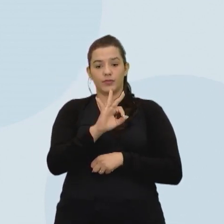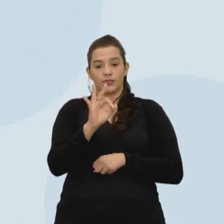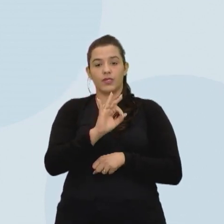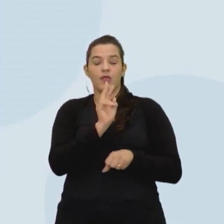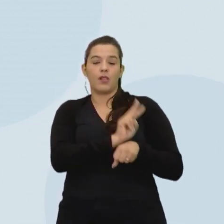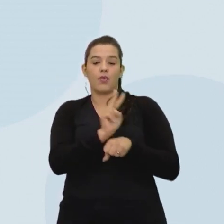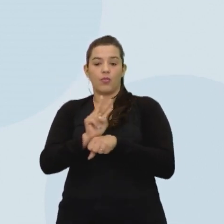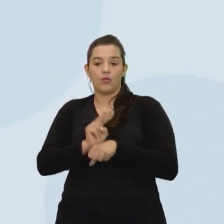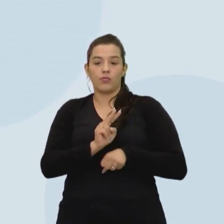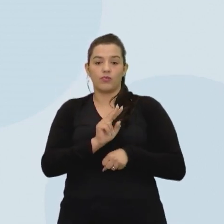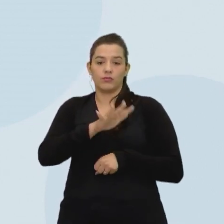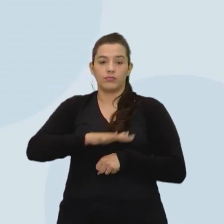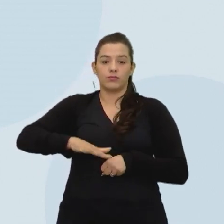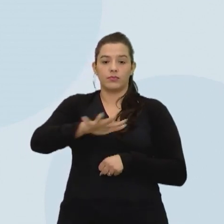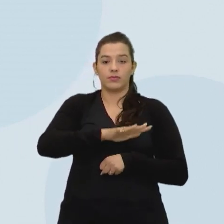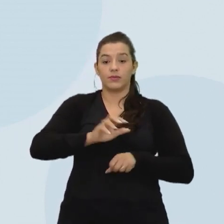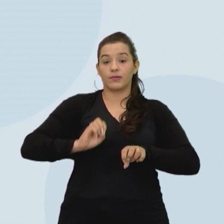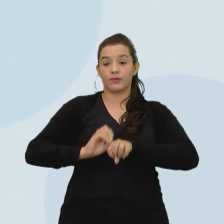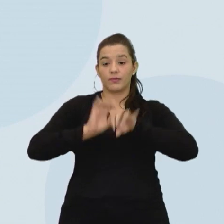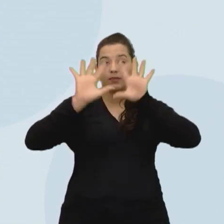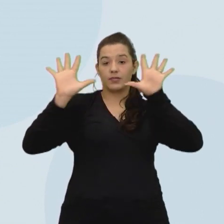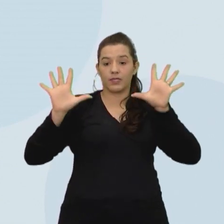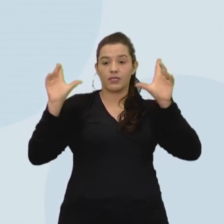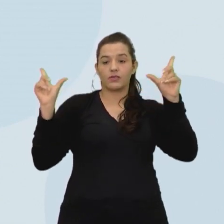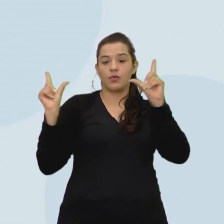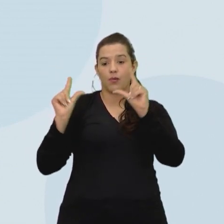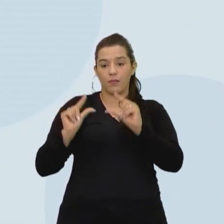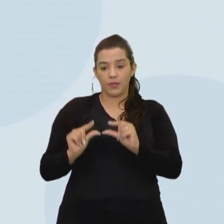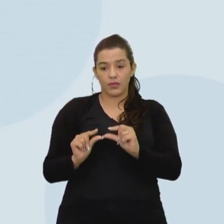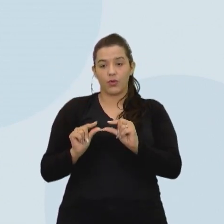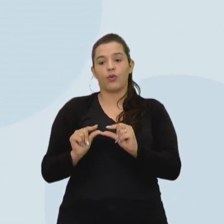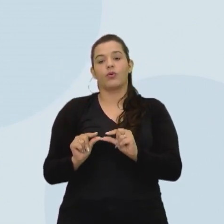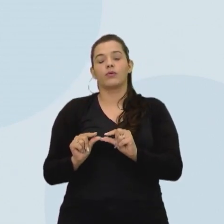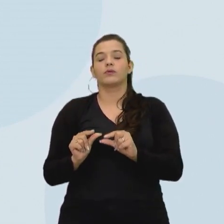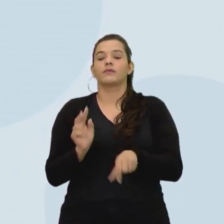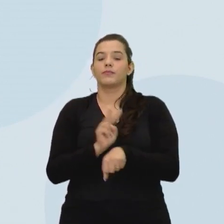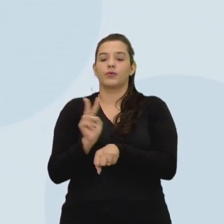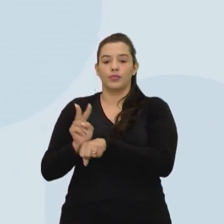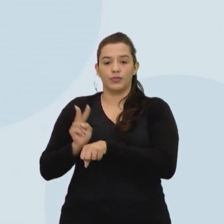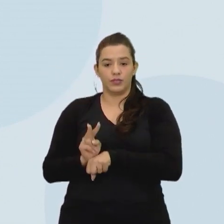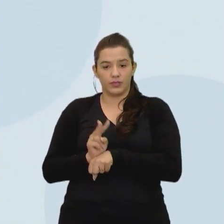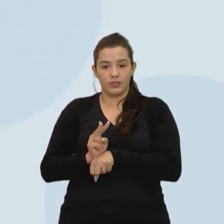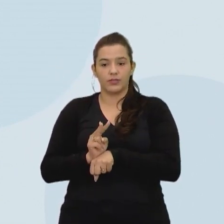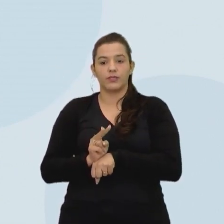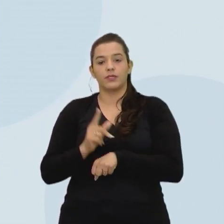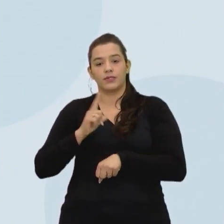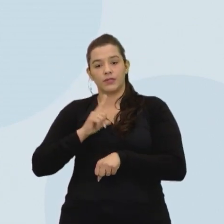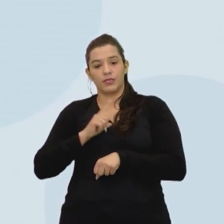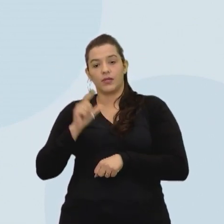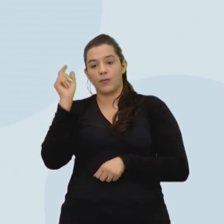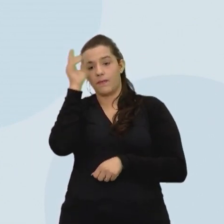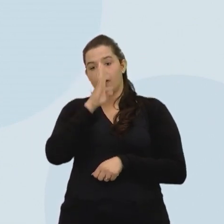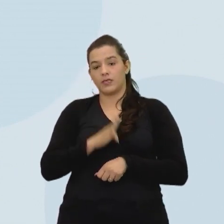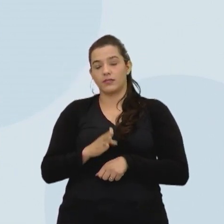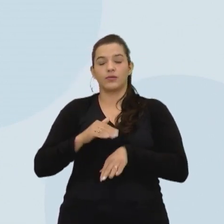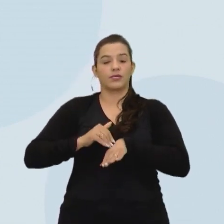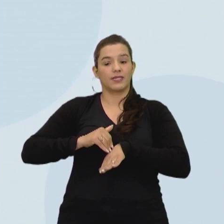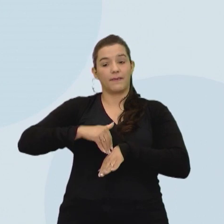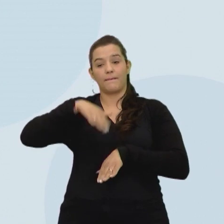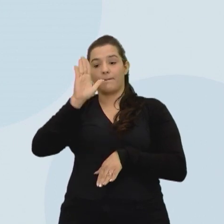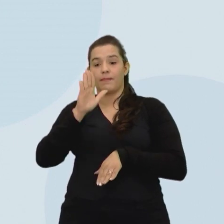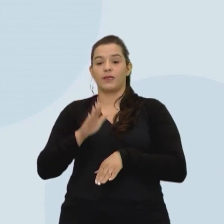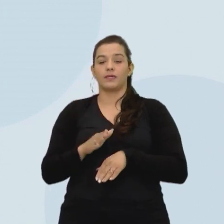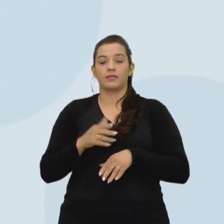áreas protegidas, e quanto mais claro, menores são as áreas protegidas, dando destaque aí para o Brasil, né, que tem